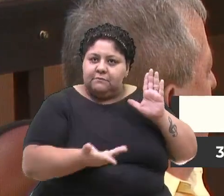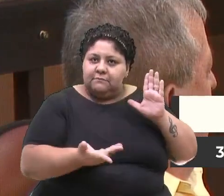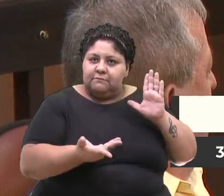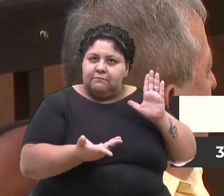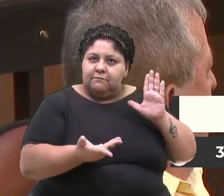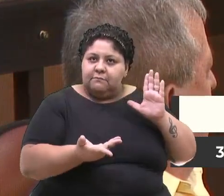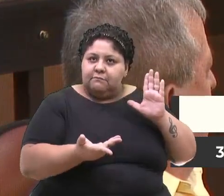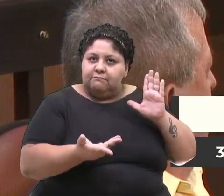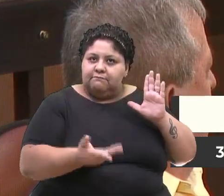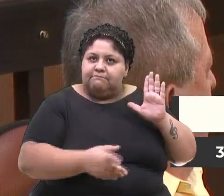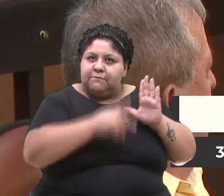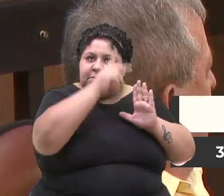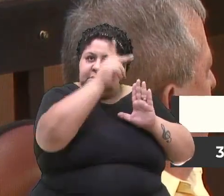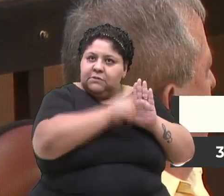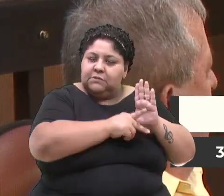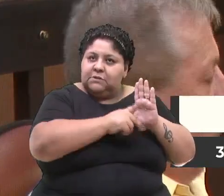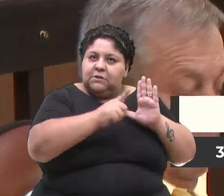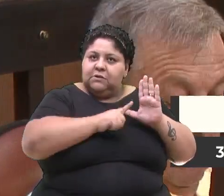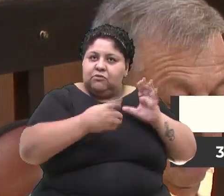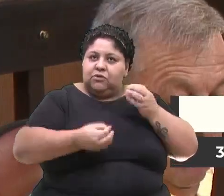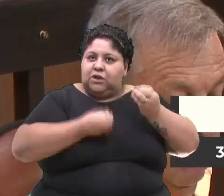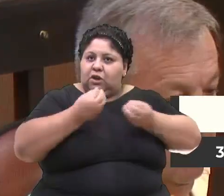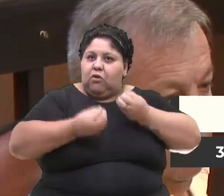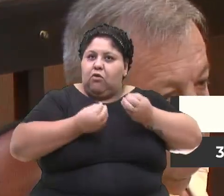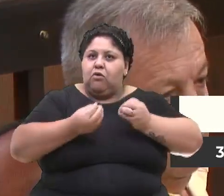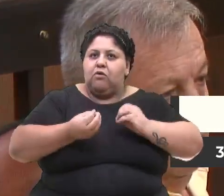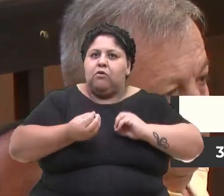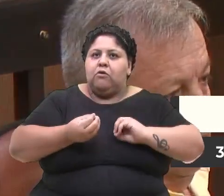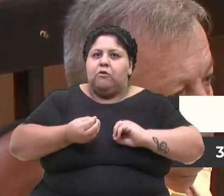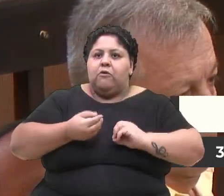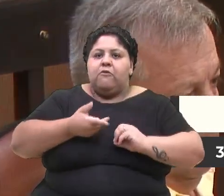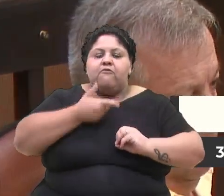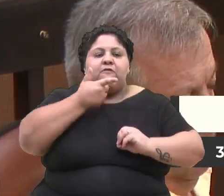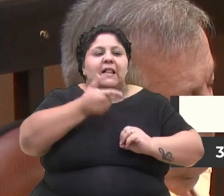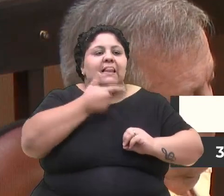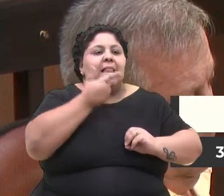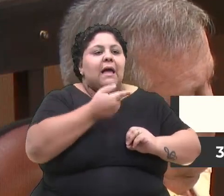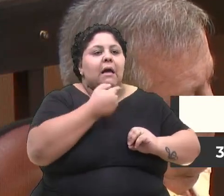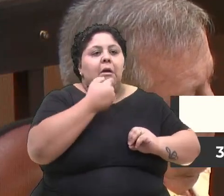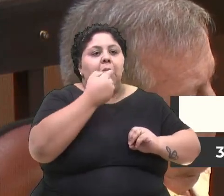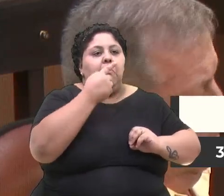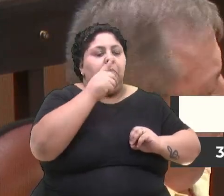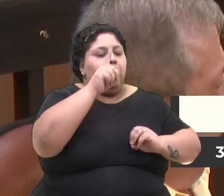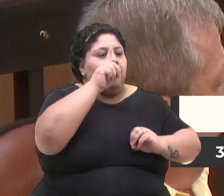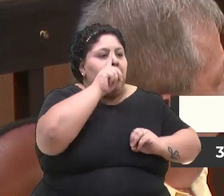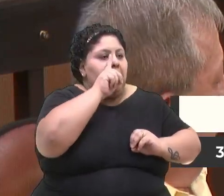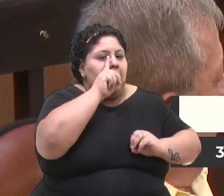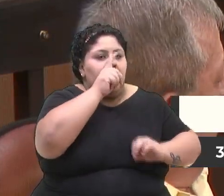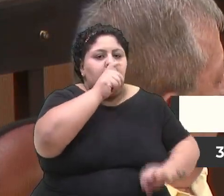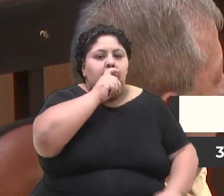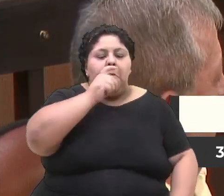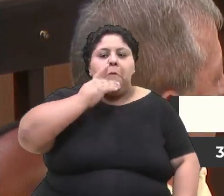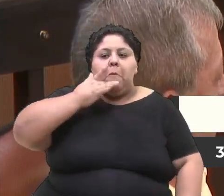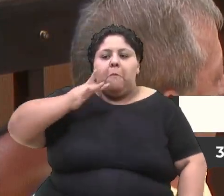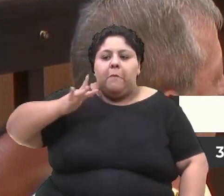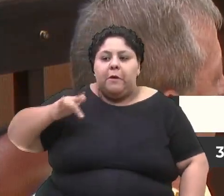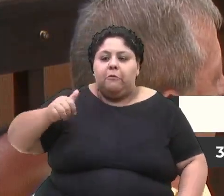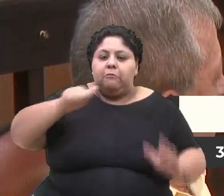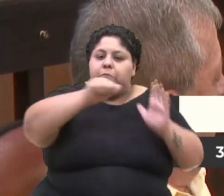É um projeto que a gente não tem como dizer para uma mãe, para um pai, uma criança de síndrome de